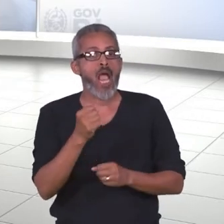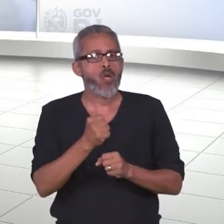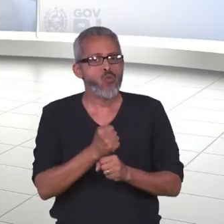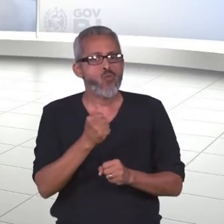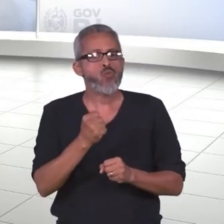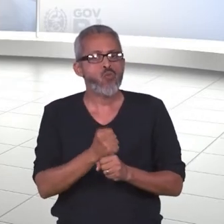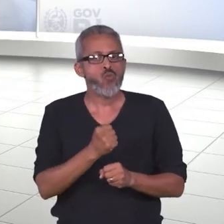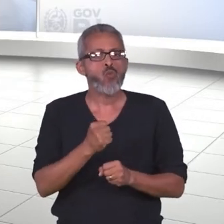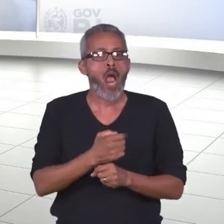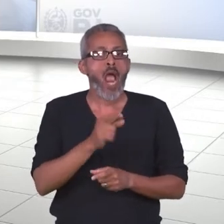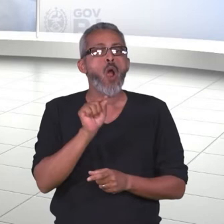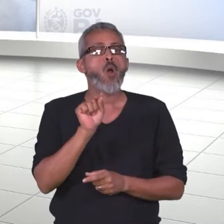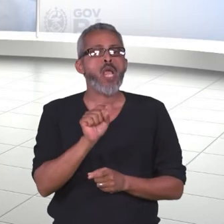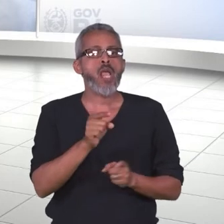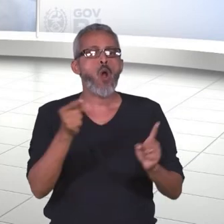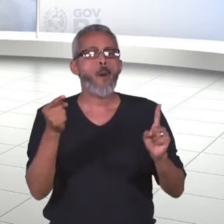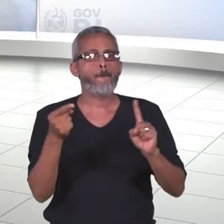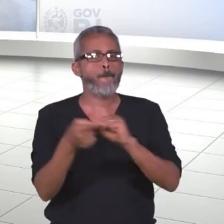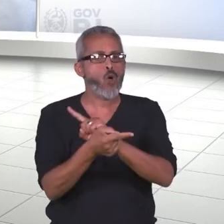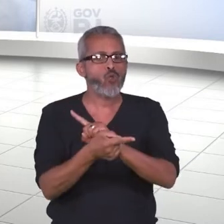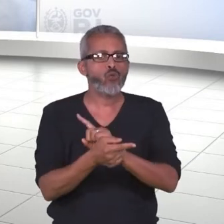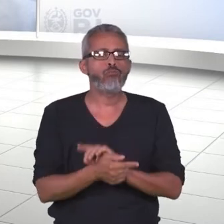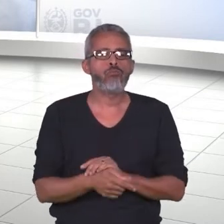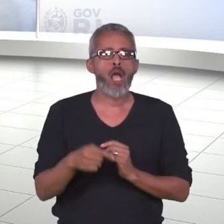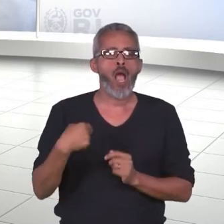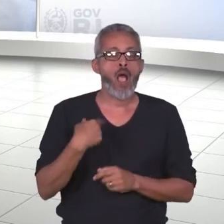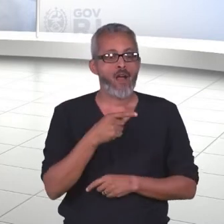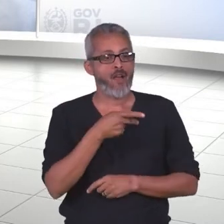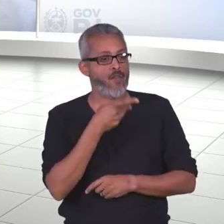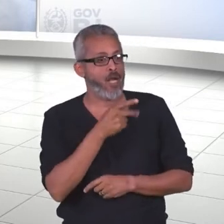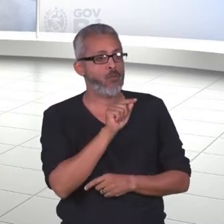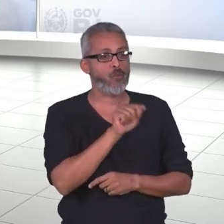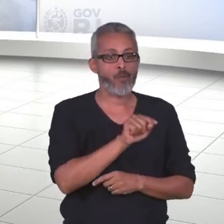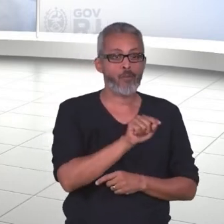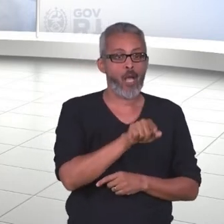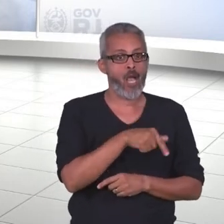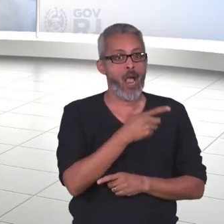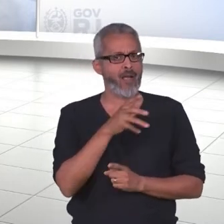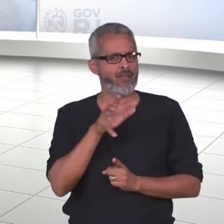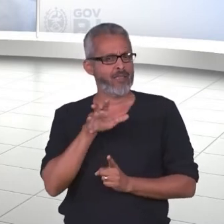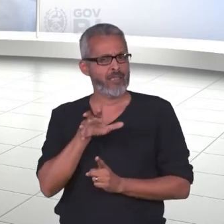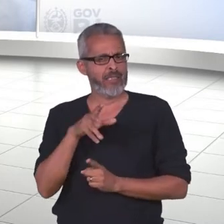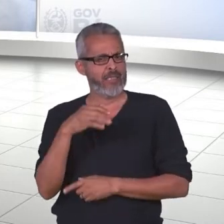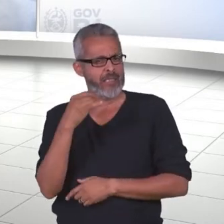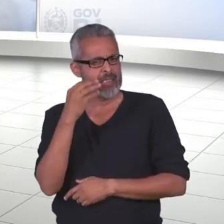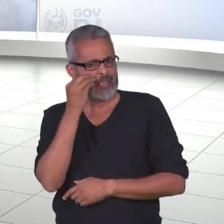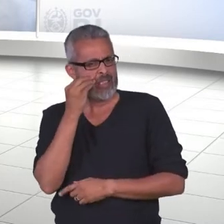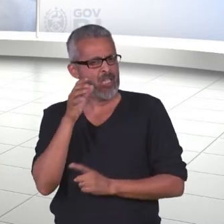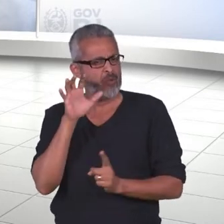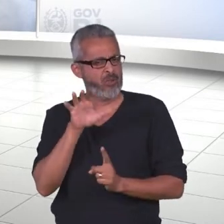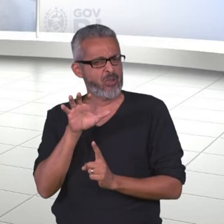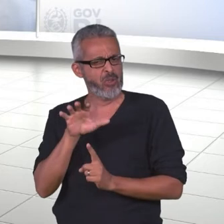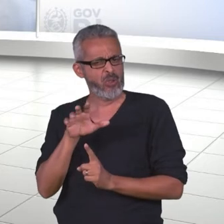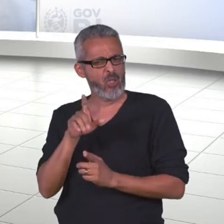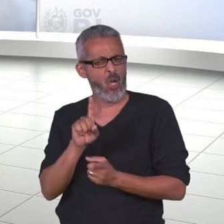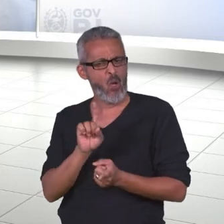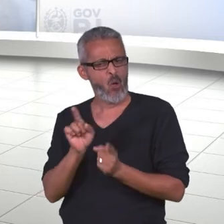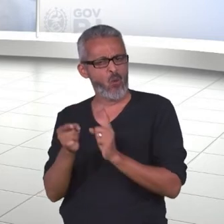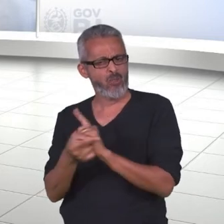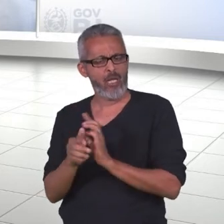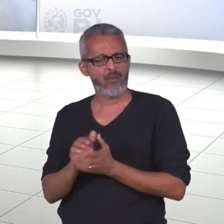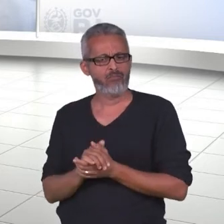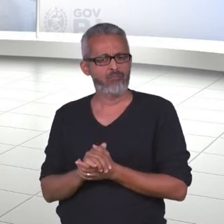as palavras-chave. A informação de que se trata de um texto irônico relacionado